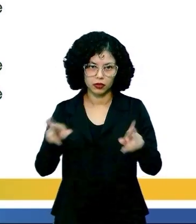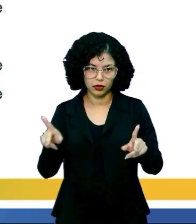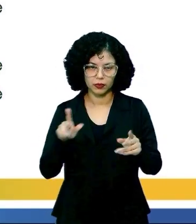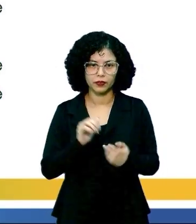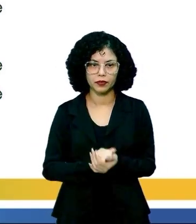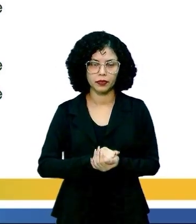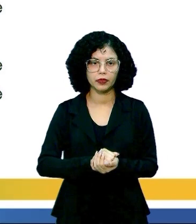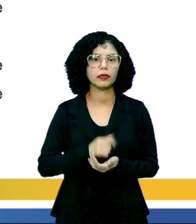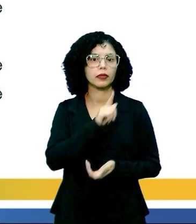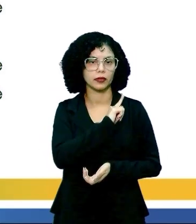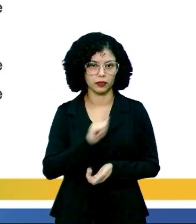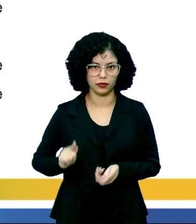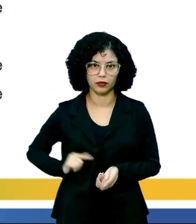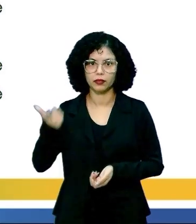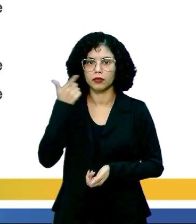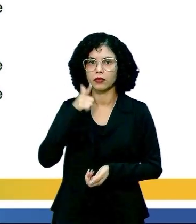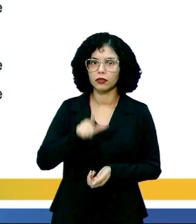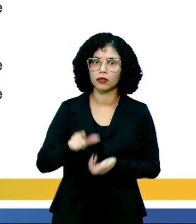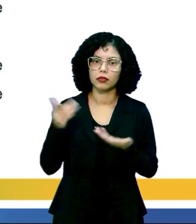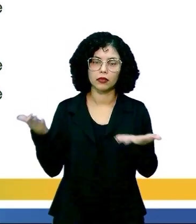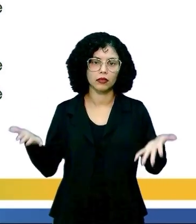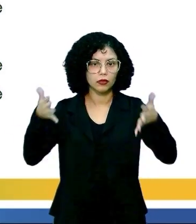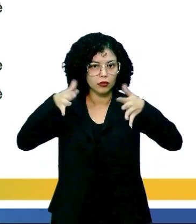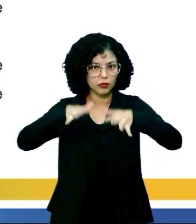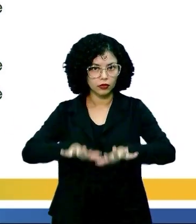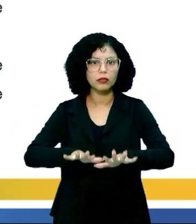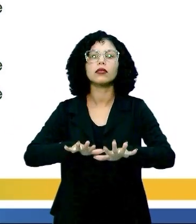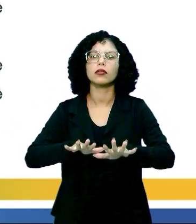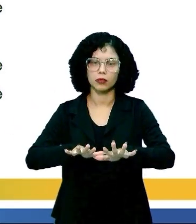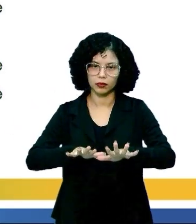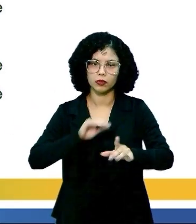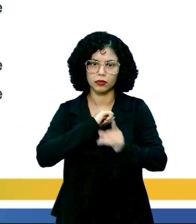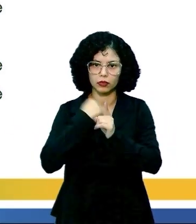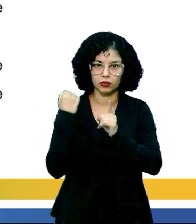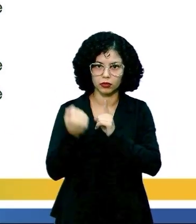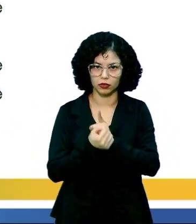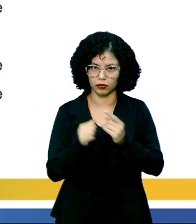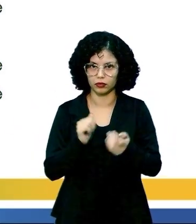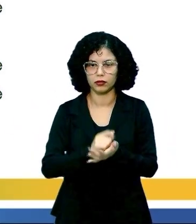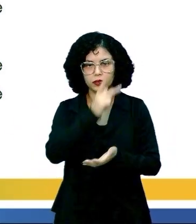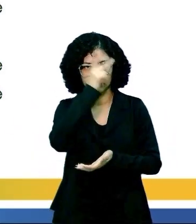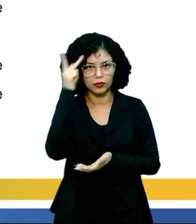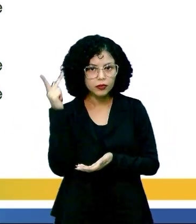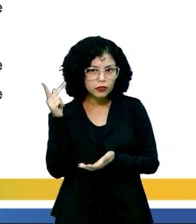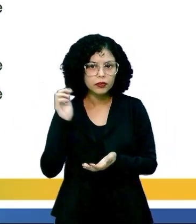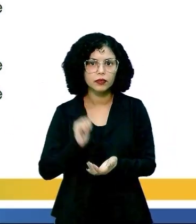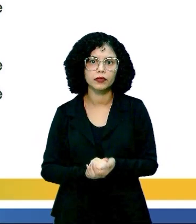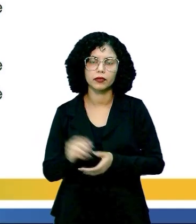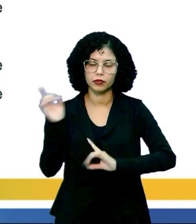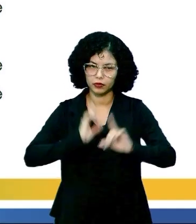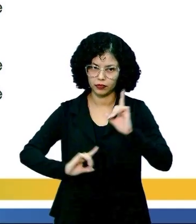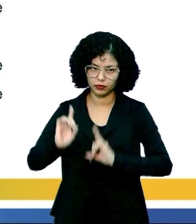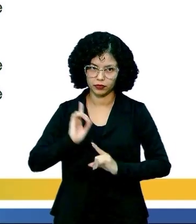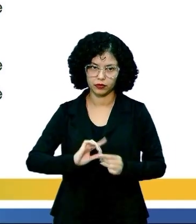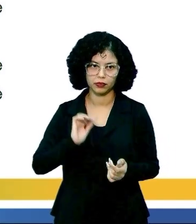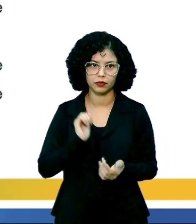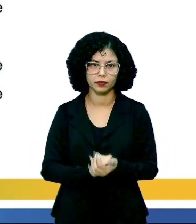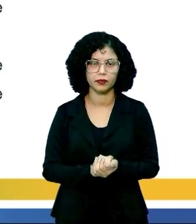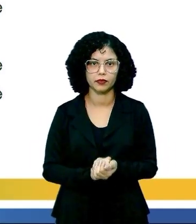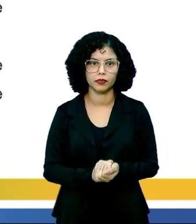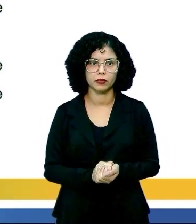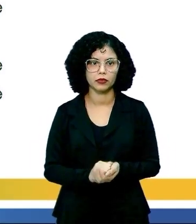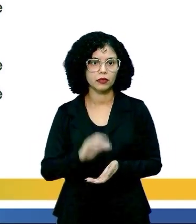das diferentes esferas de governo na garantia de inclusão social de pessoas com